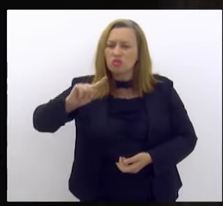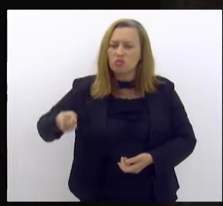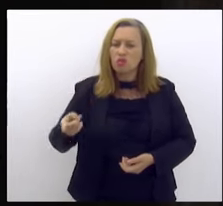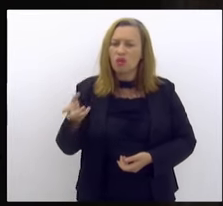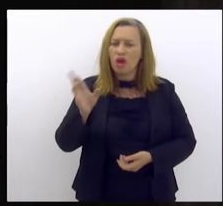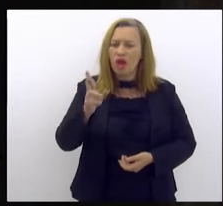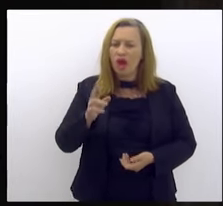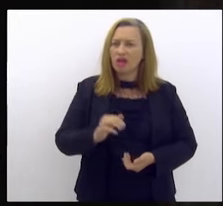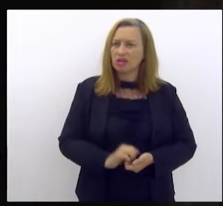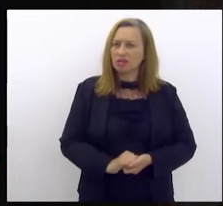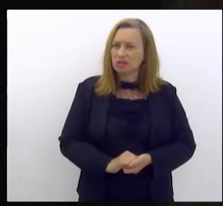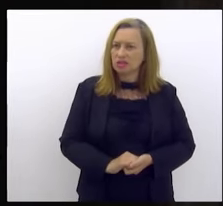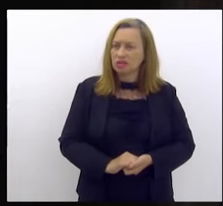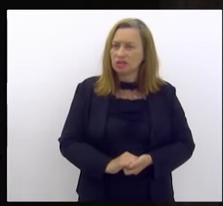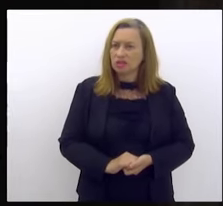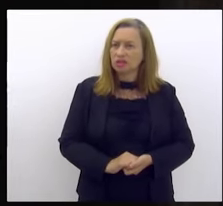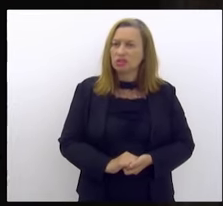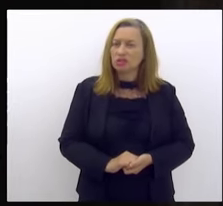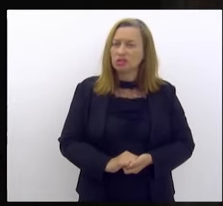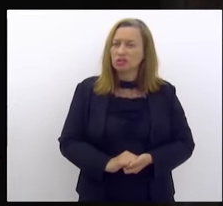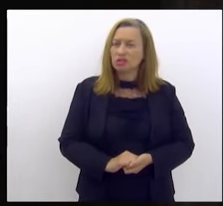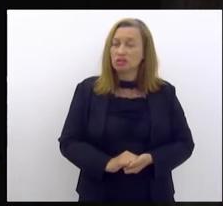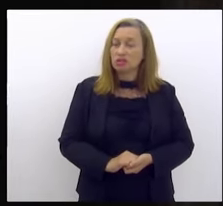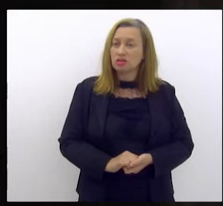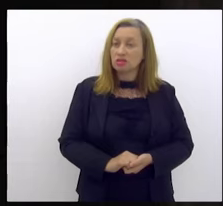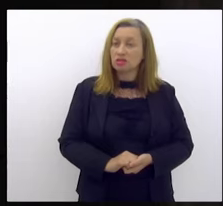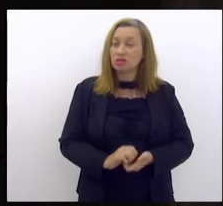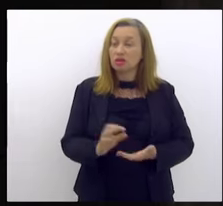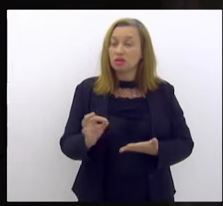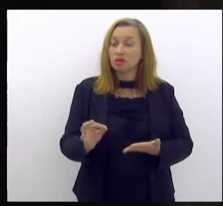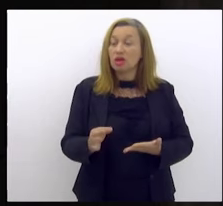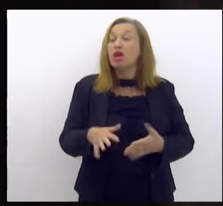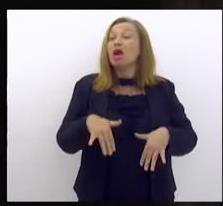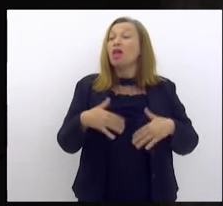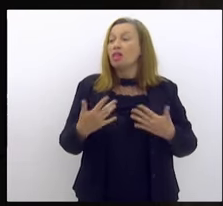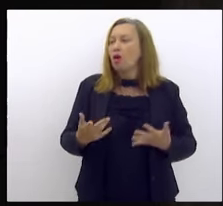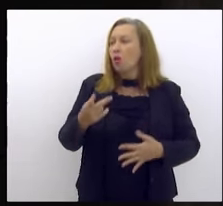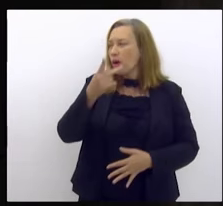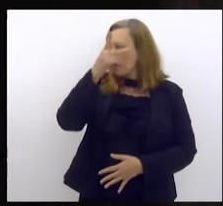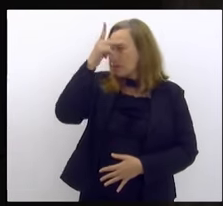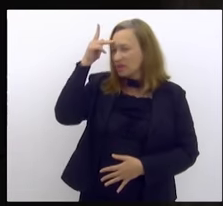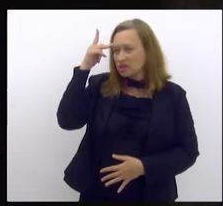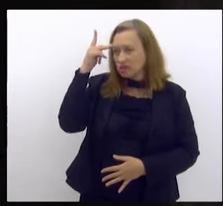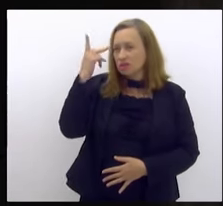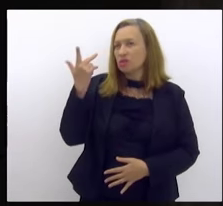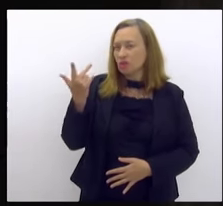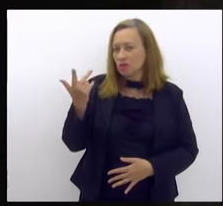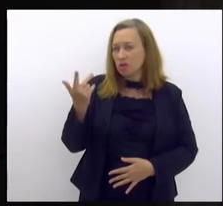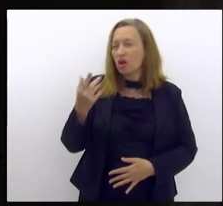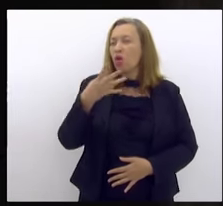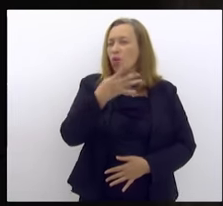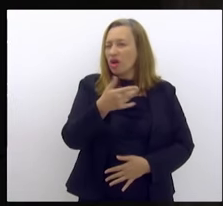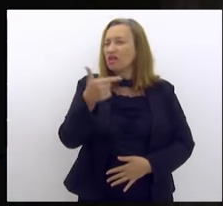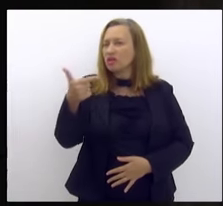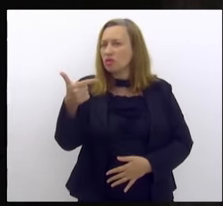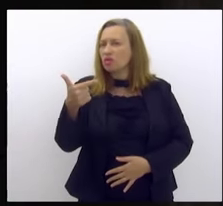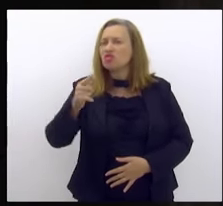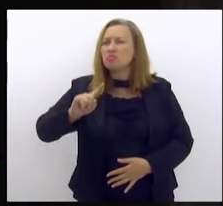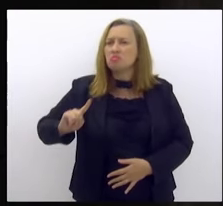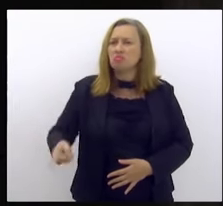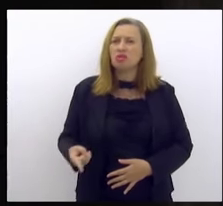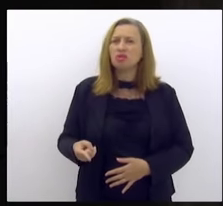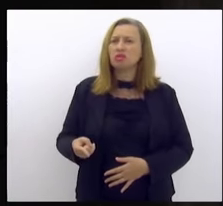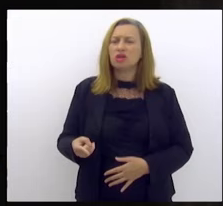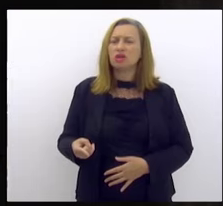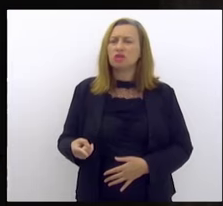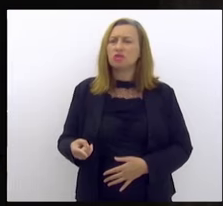R$ 42 mil está em seu contra-cheque. E aí, uma pessoa que recebe R$ 42 mil